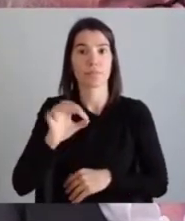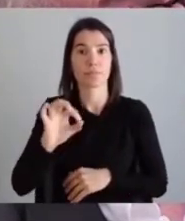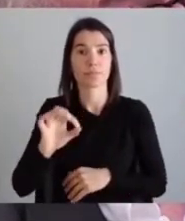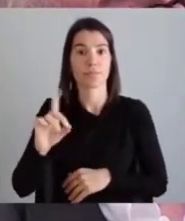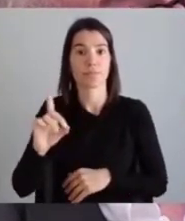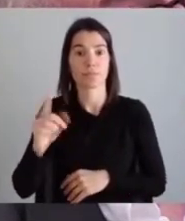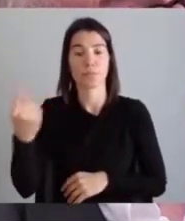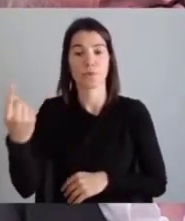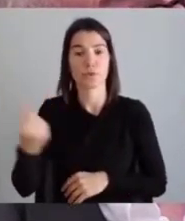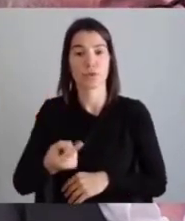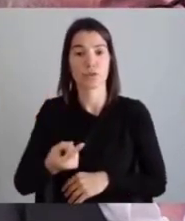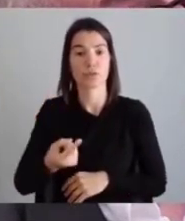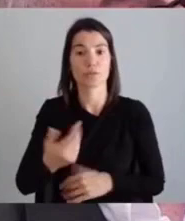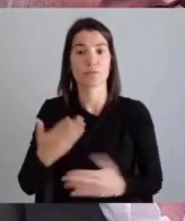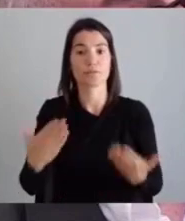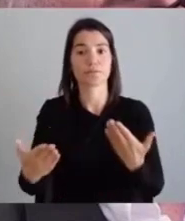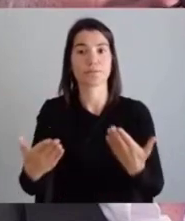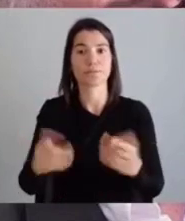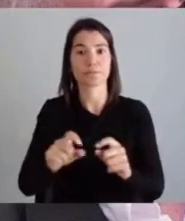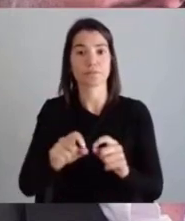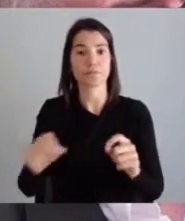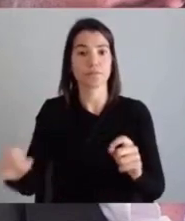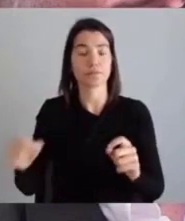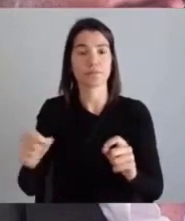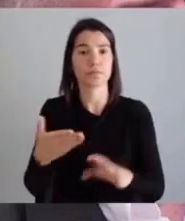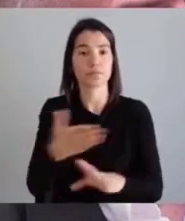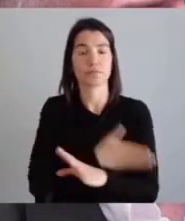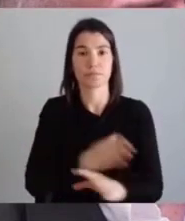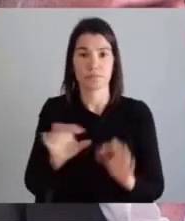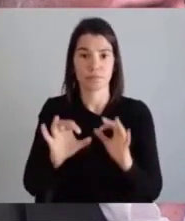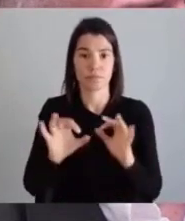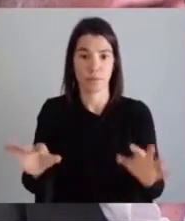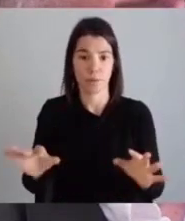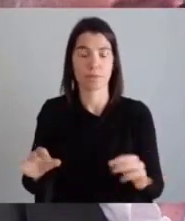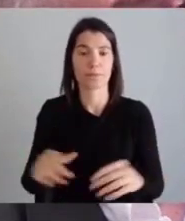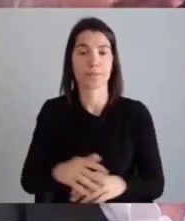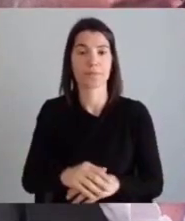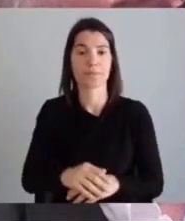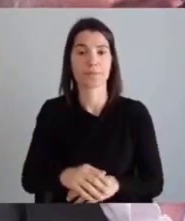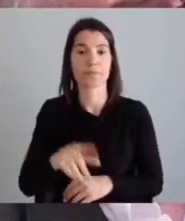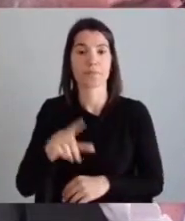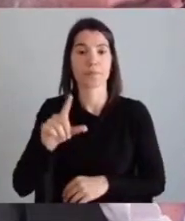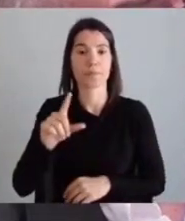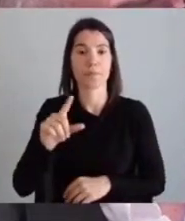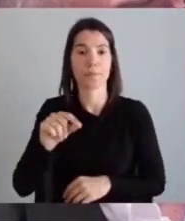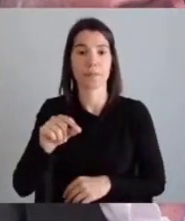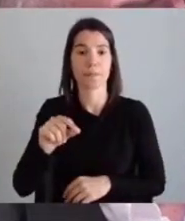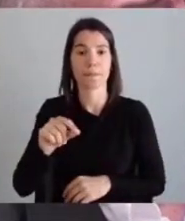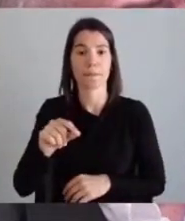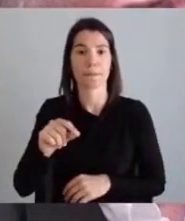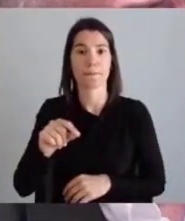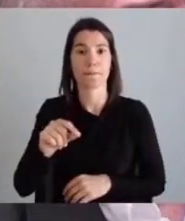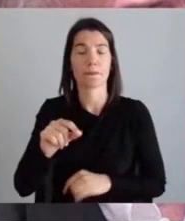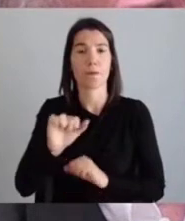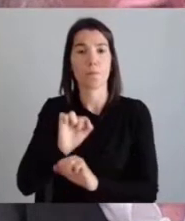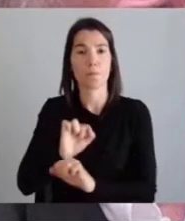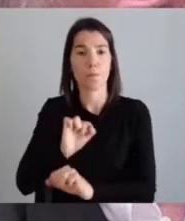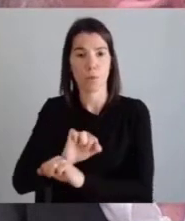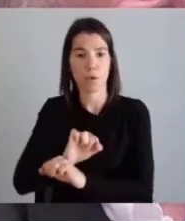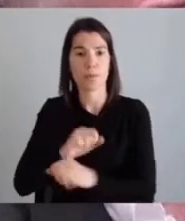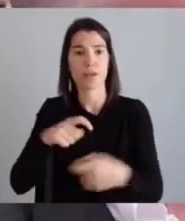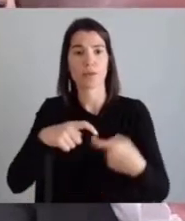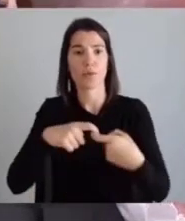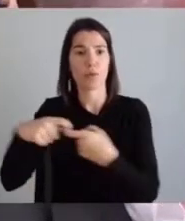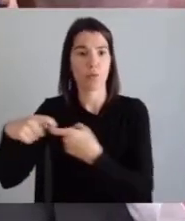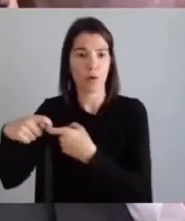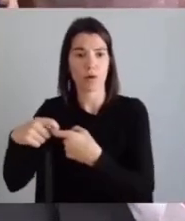1.586% face ao período homólogo. Também os bloqueamentos e reboques subiram face ao